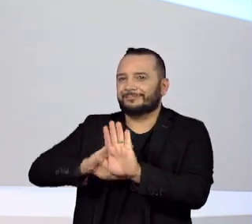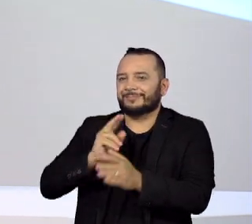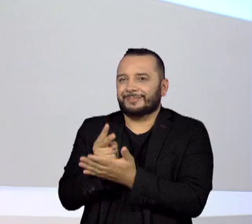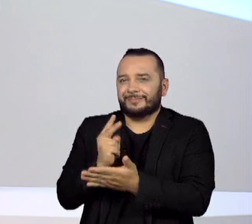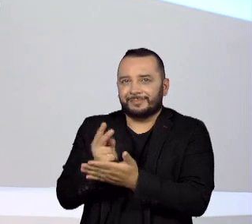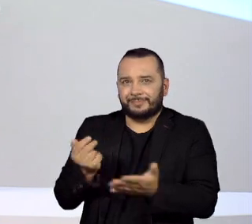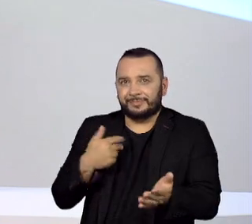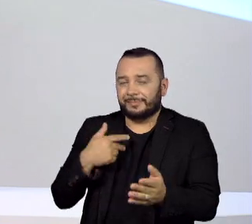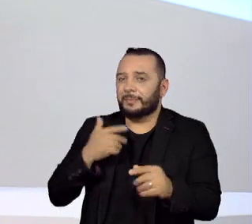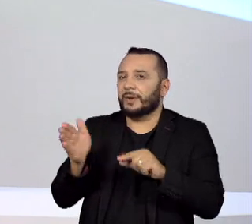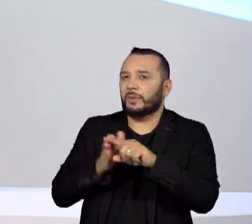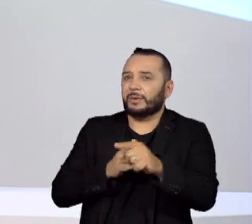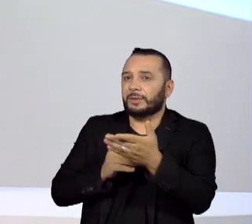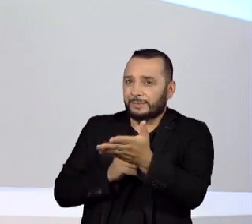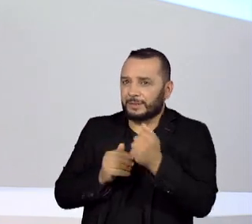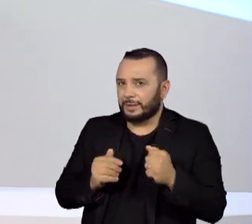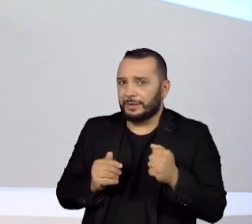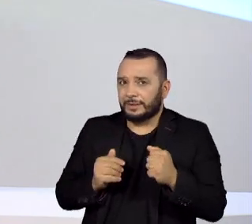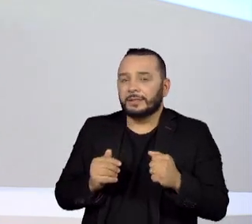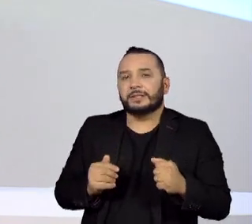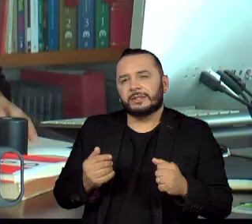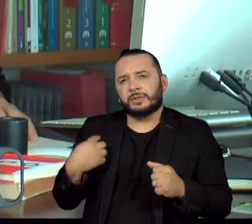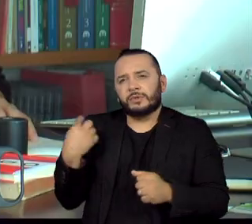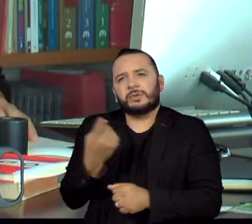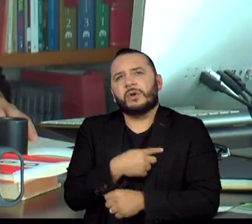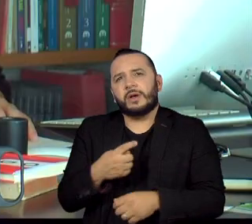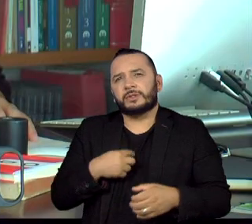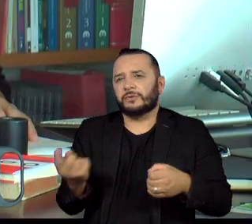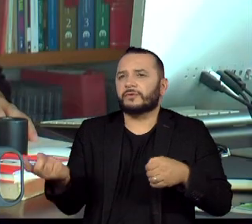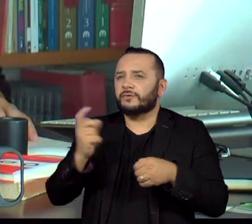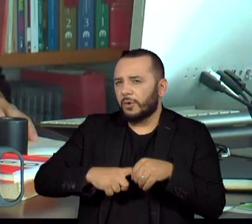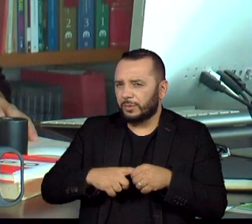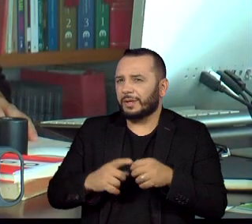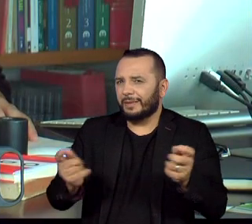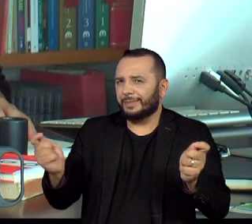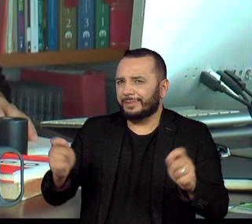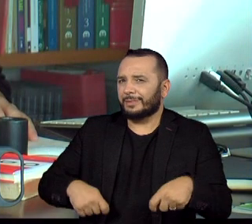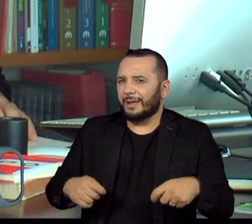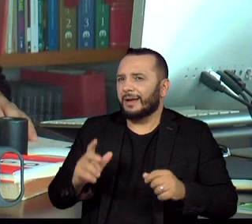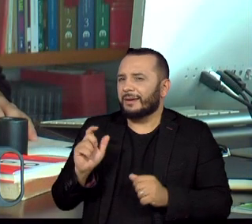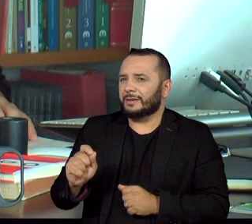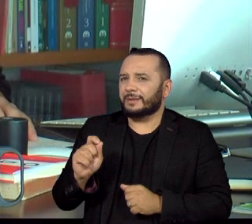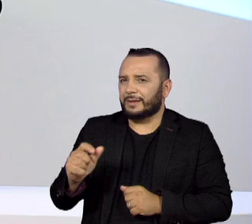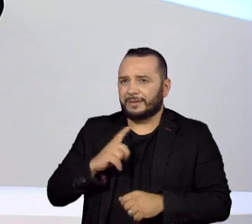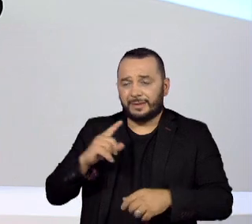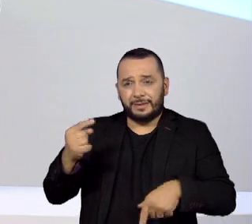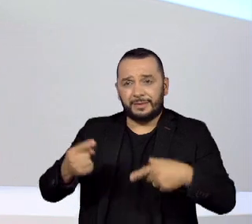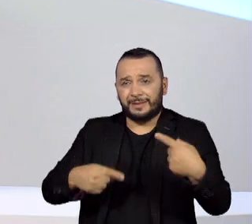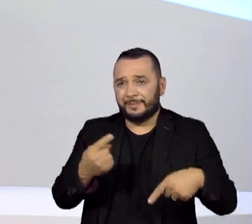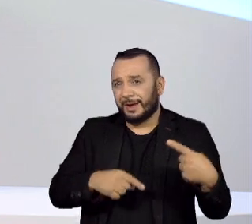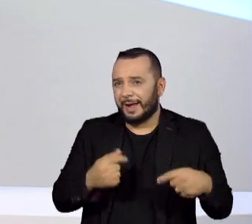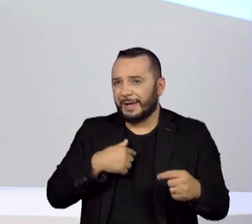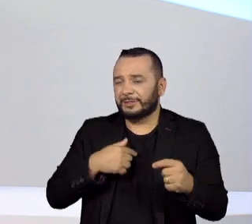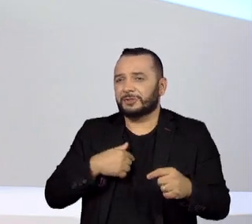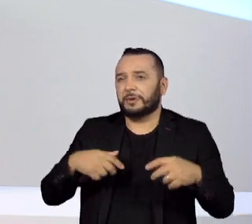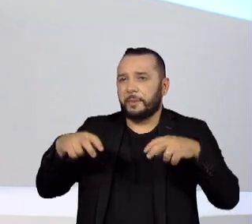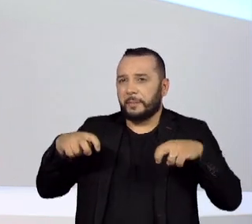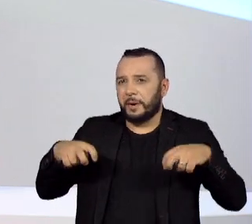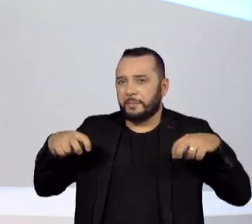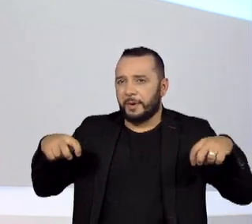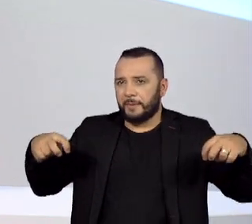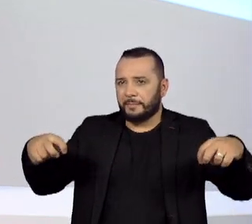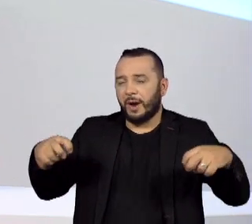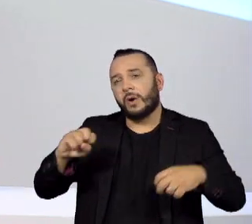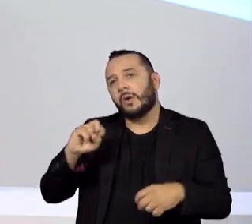minha pergunta sobre a peça é a seguinte: vocês acham que a gente voltará a ter esse debate cara a cara, ou será que a peça fala